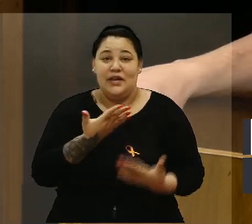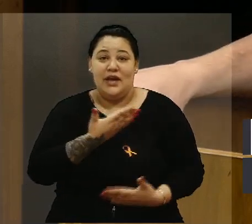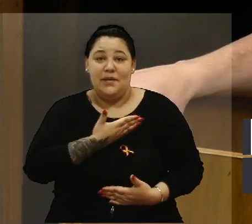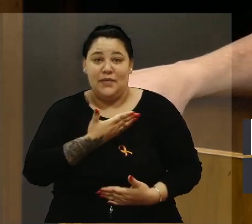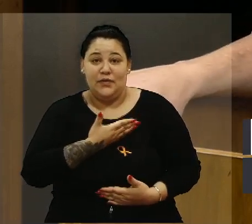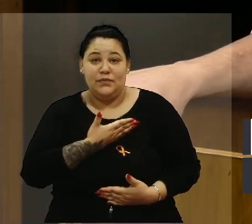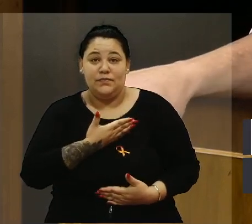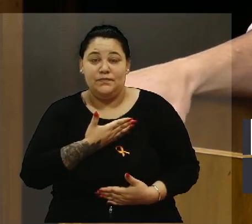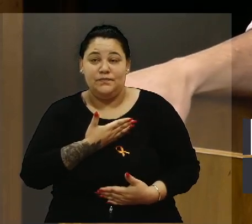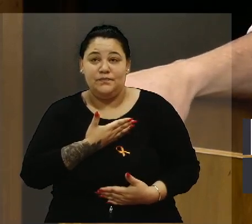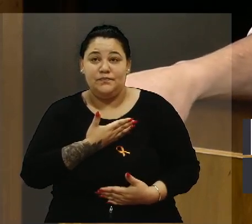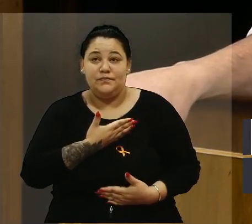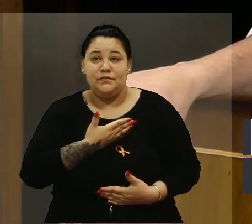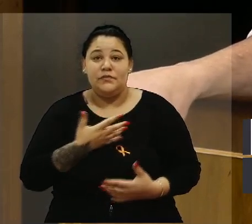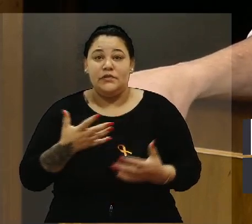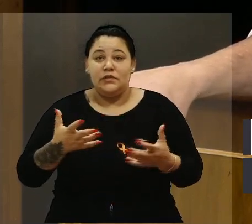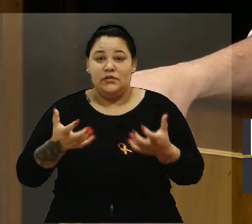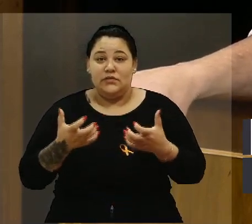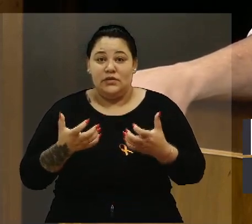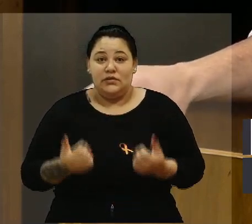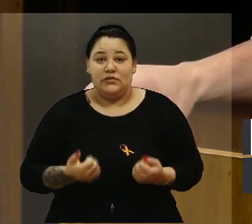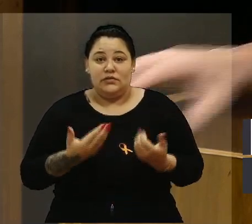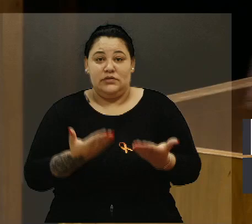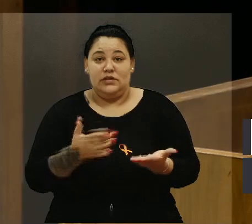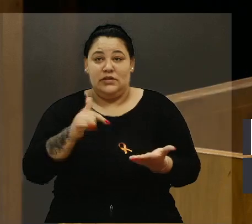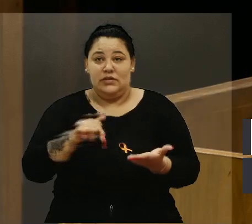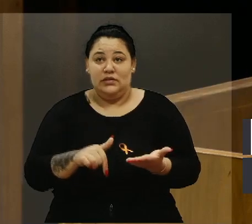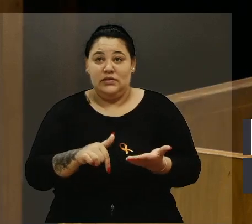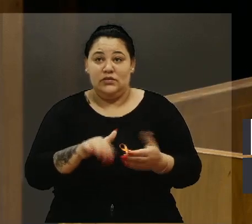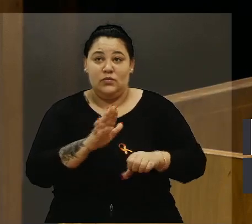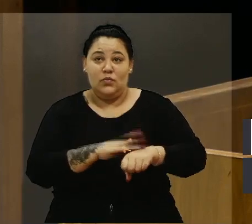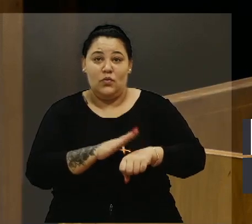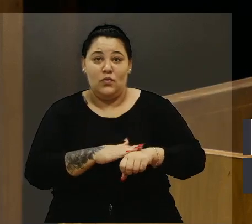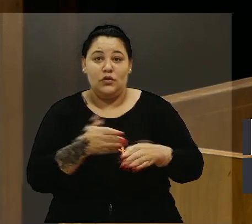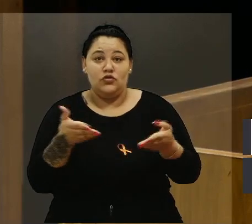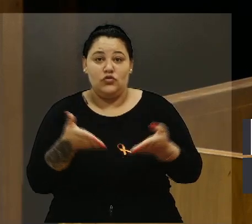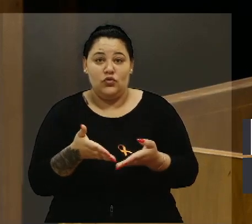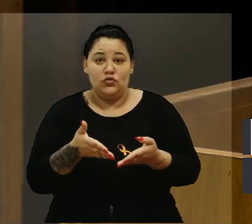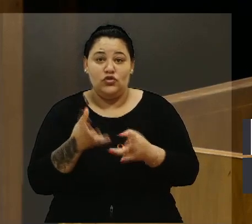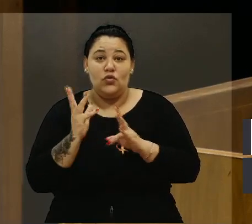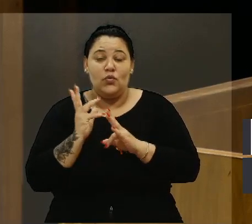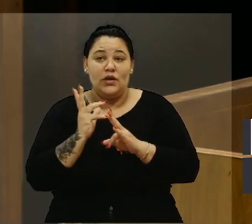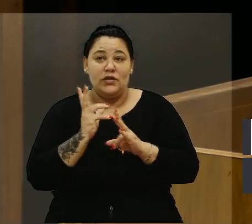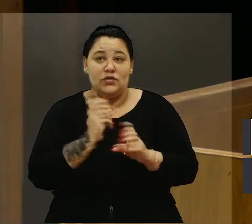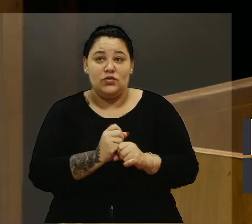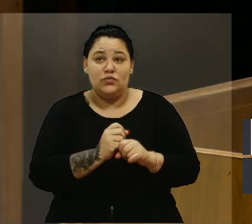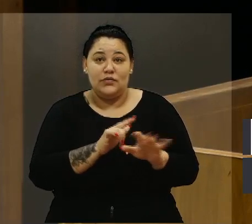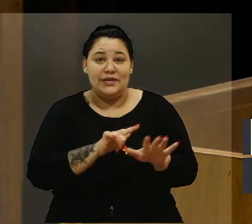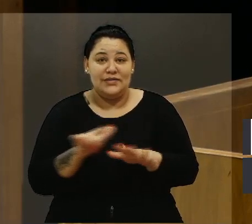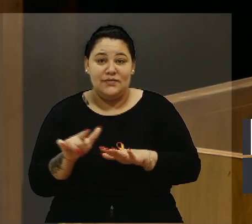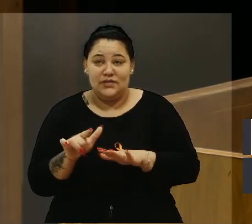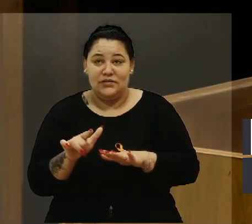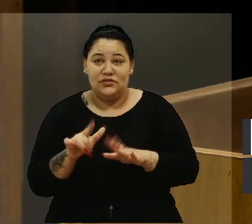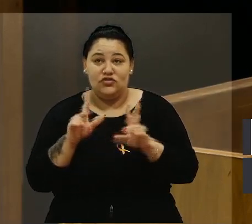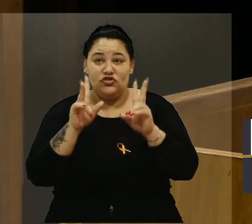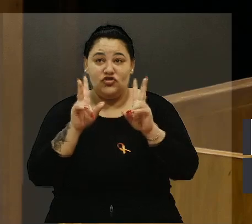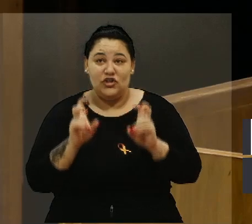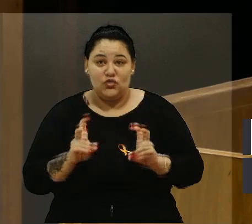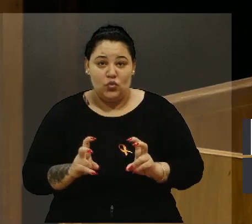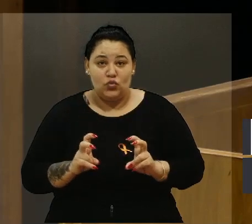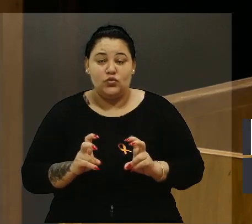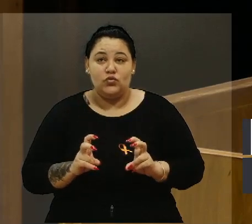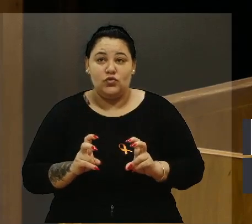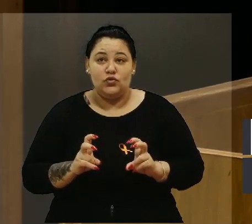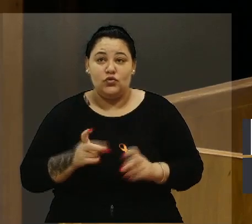isso. Eu quero trazer aqui no meu grande expediente de hoje um resumo da semana de assuntos que chegam ao